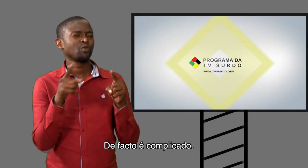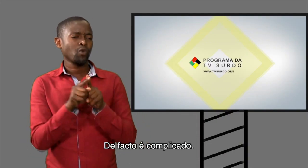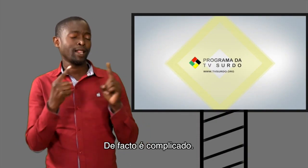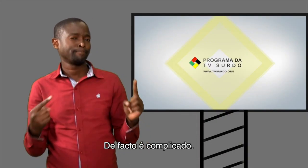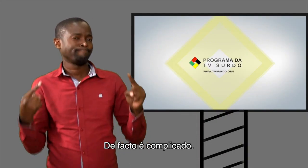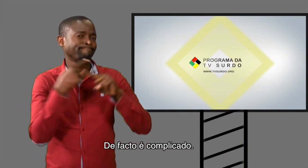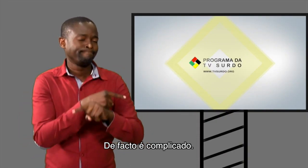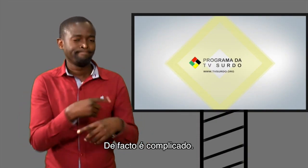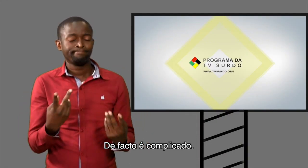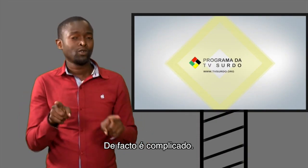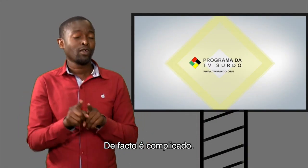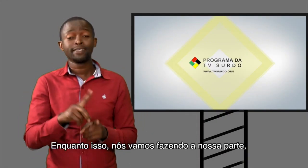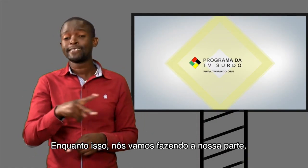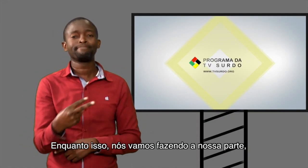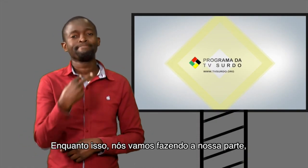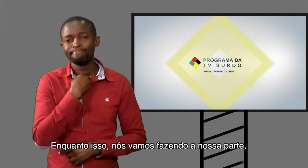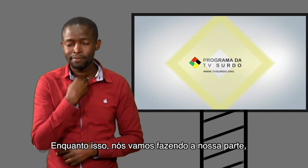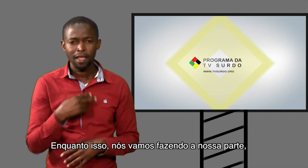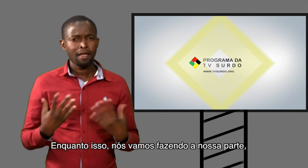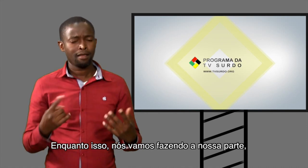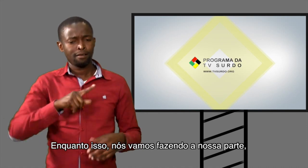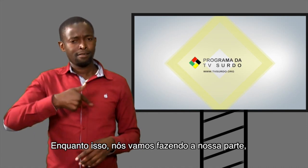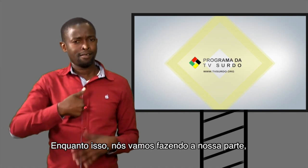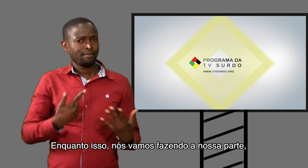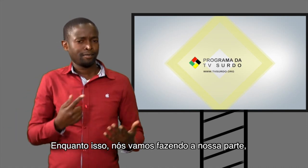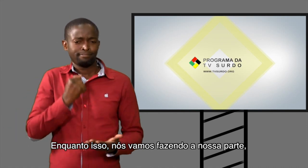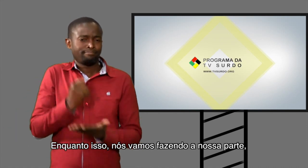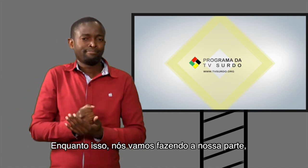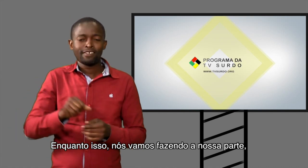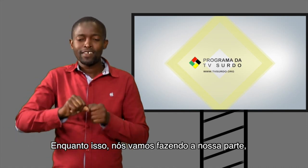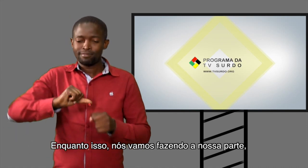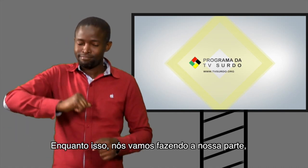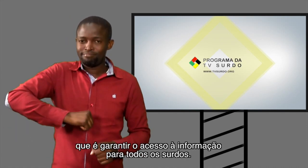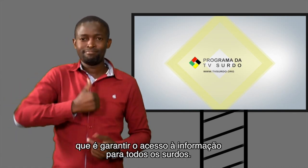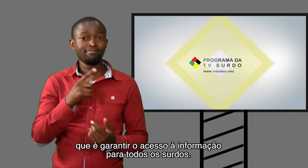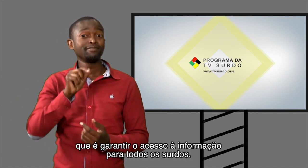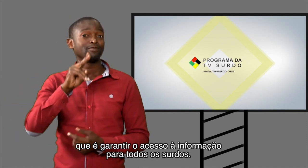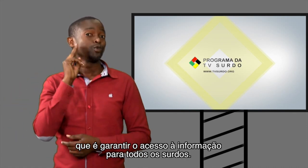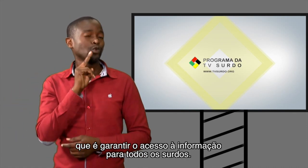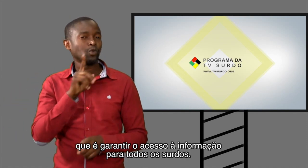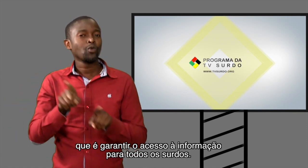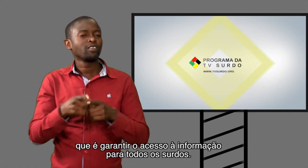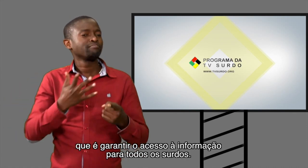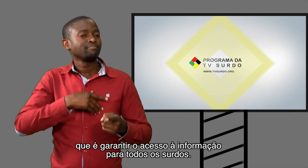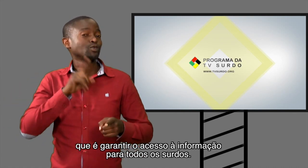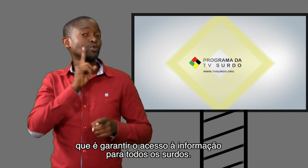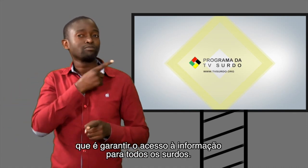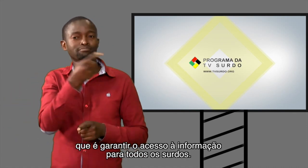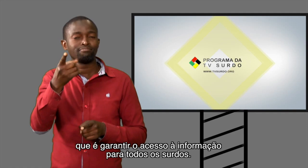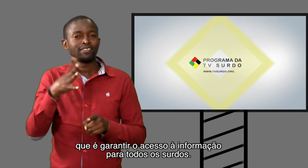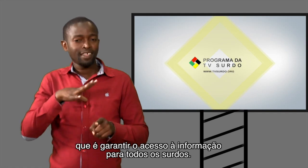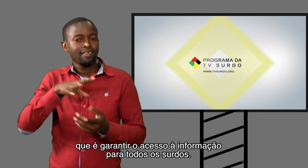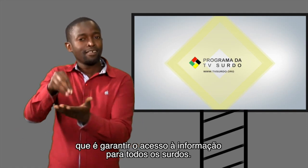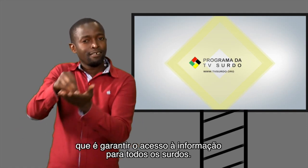De facto, é complicado. Enquanto isso, nós vamos fazendo a nossa parte, que é garantir o acesso à informação para